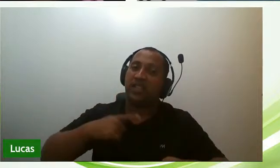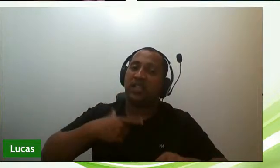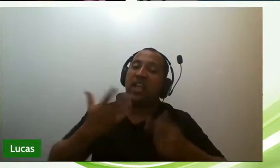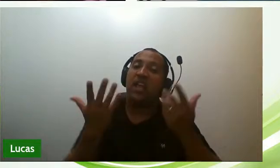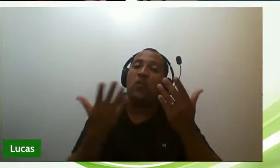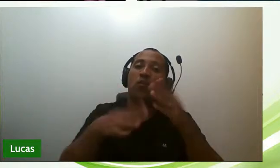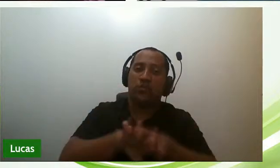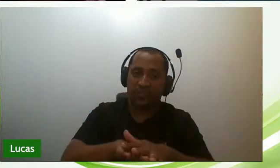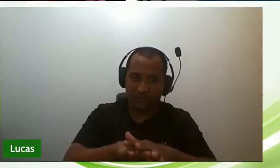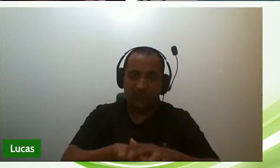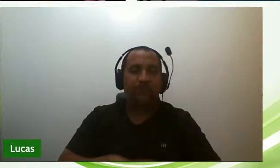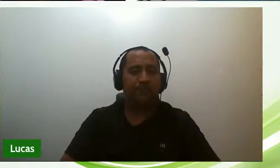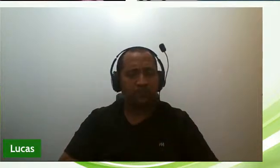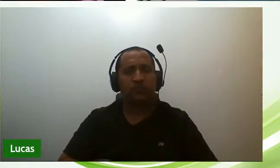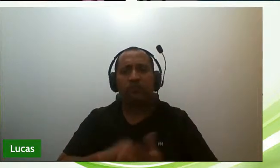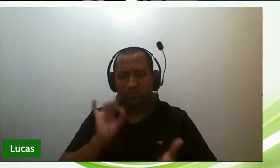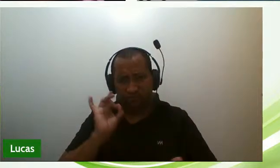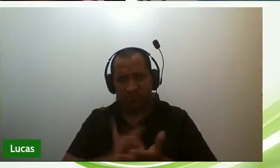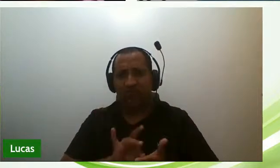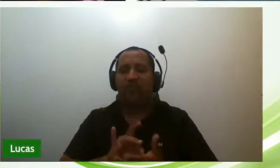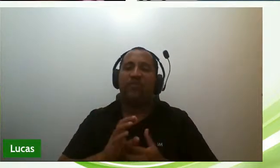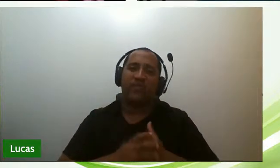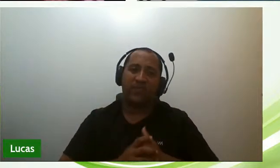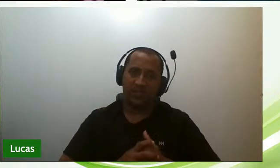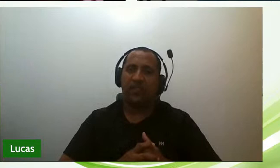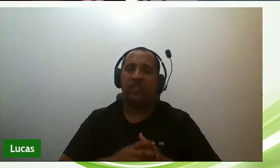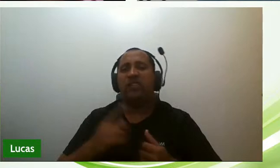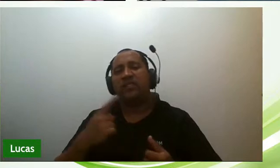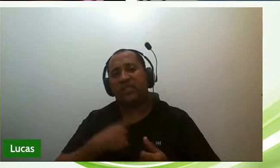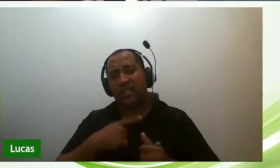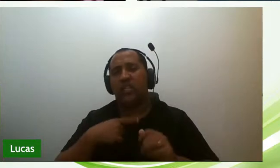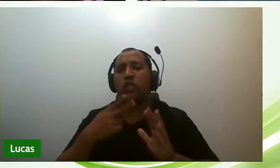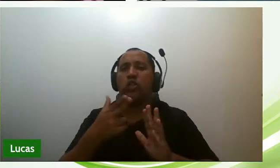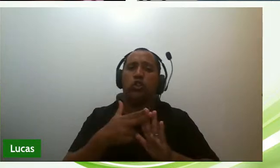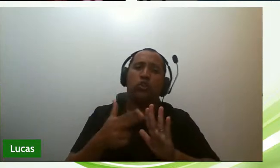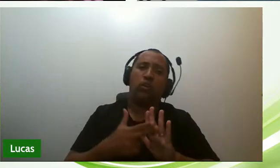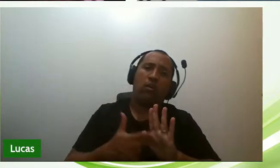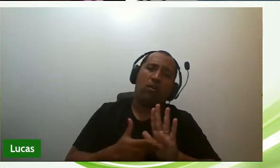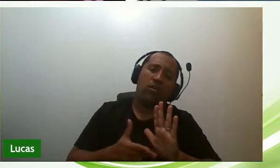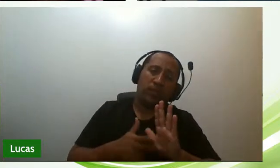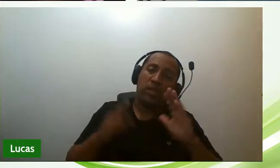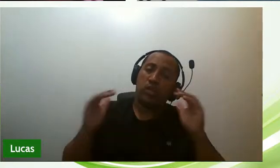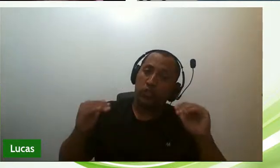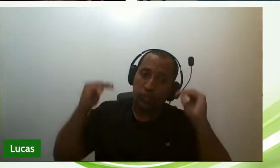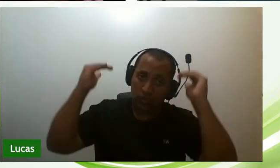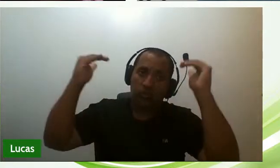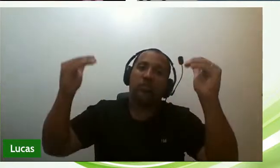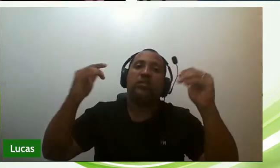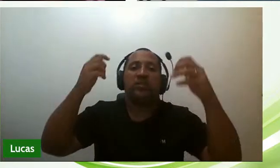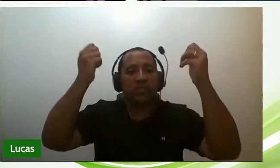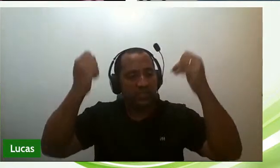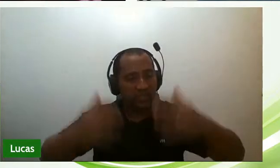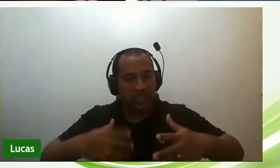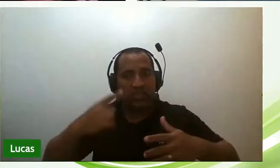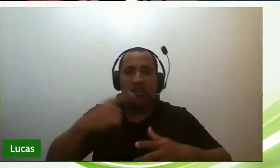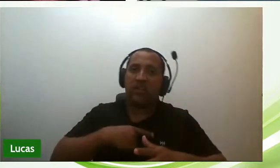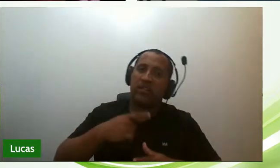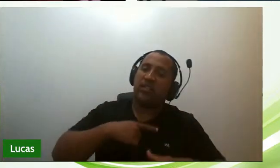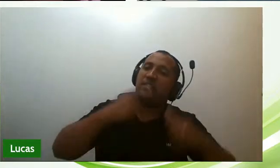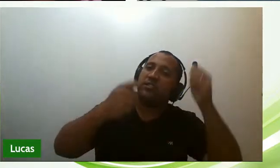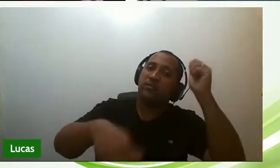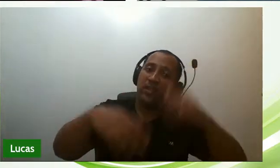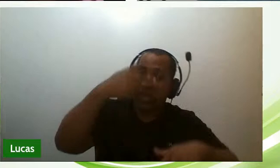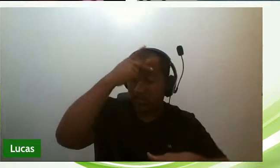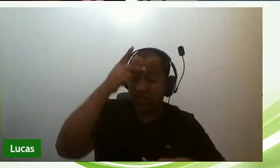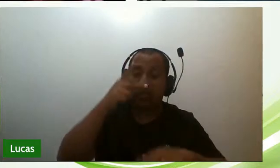né? De fato, né, a gente tem uma série de normas superiores que promovem uma inclusão de pessoas diferentes,